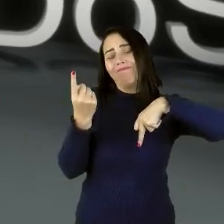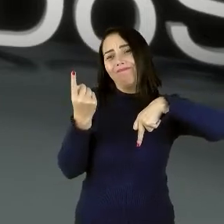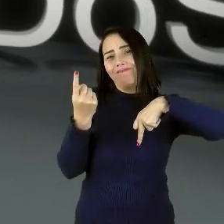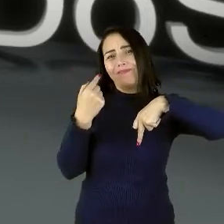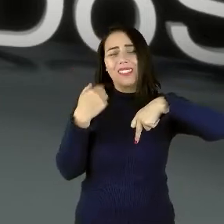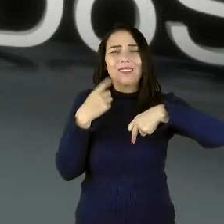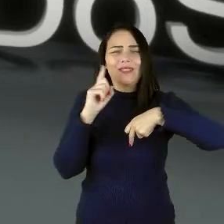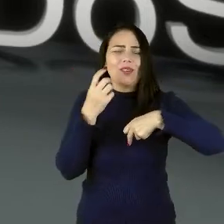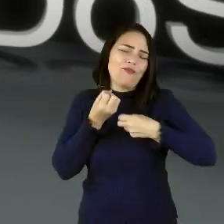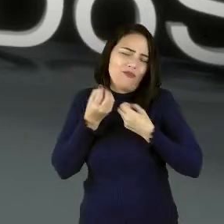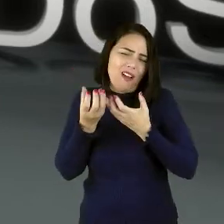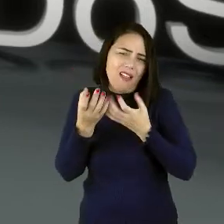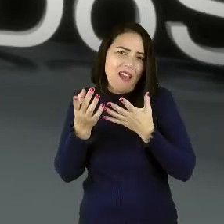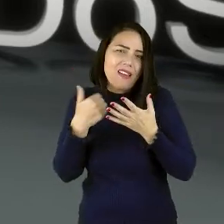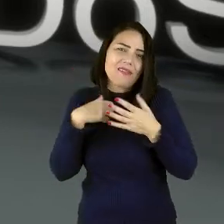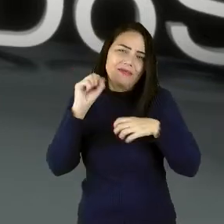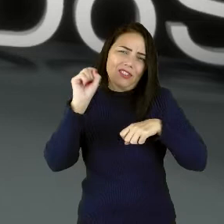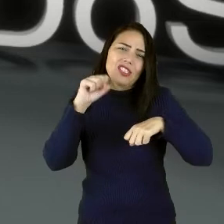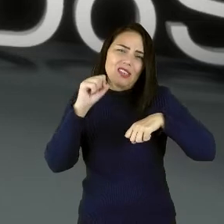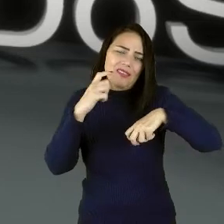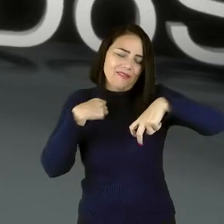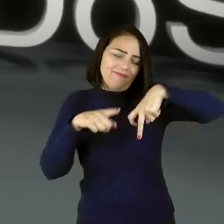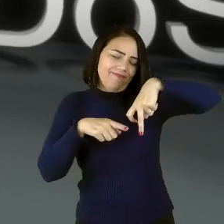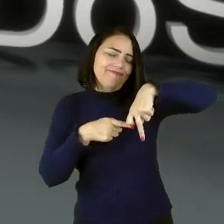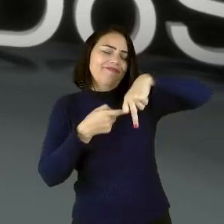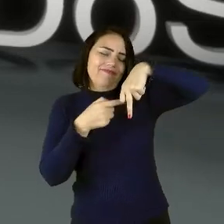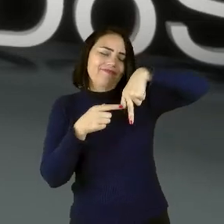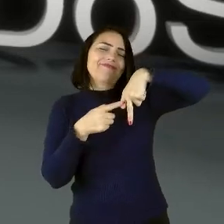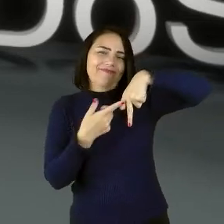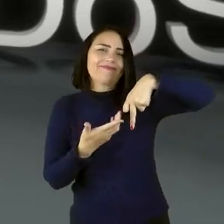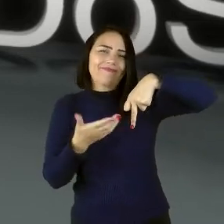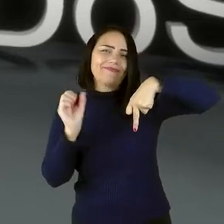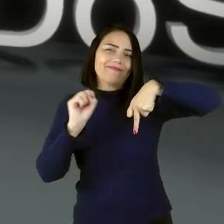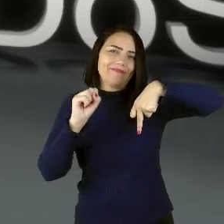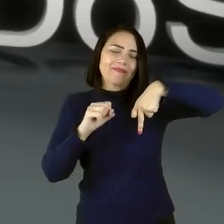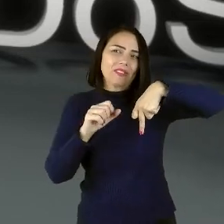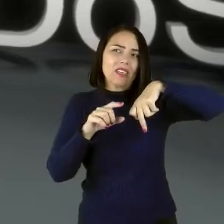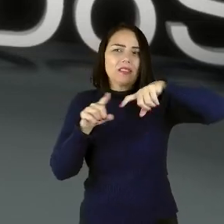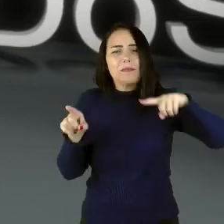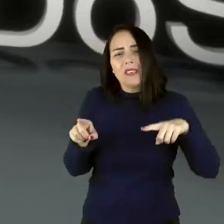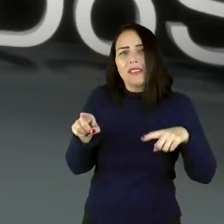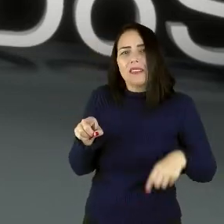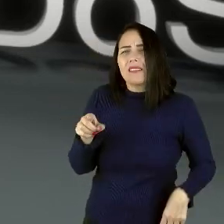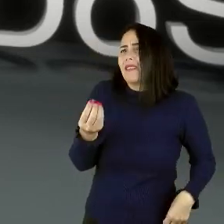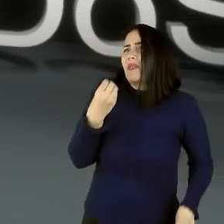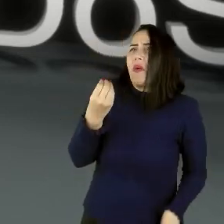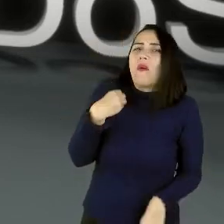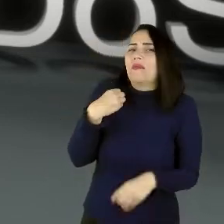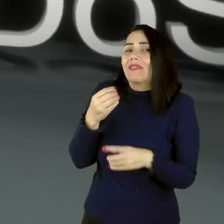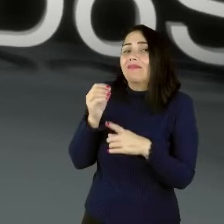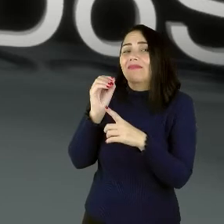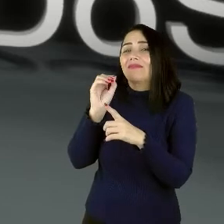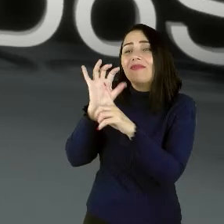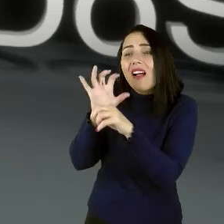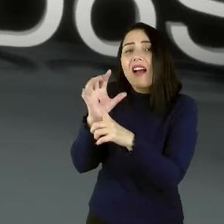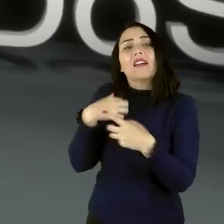àquele simpático senhor que sim, eu havia nascido sem uma perninha. Afinal, como convencê-lo